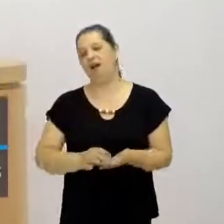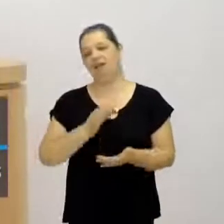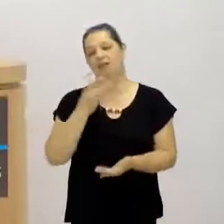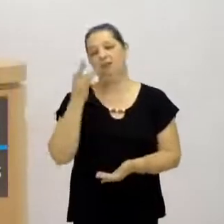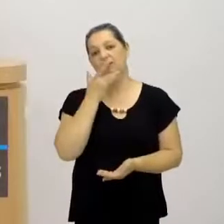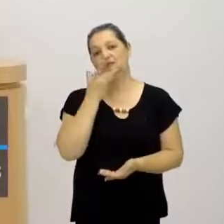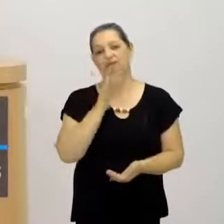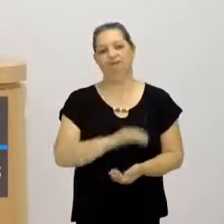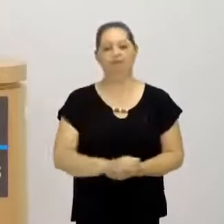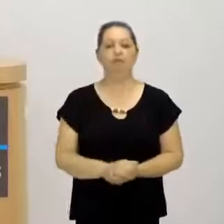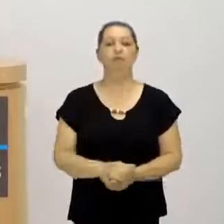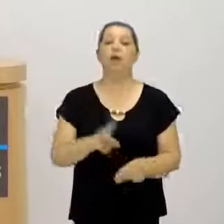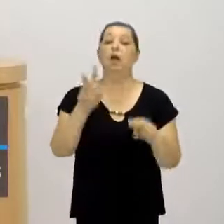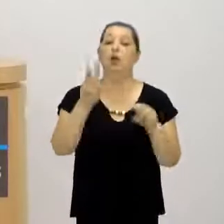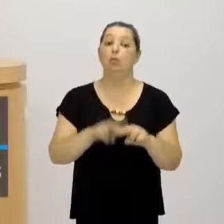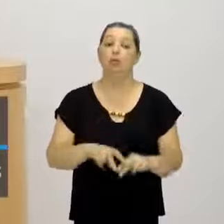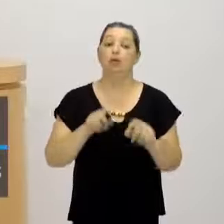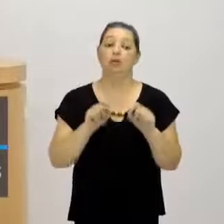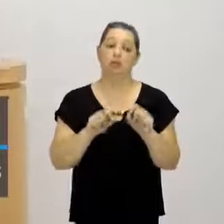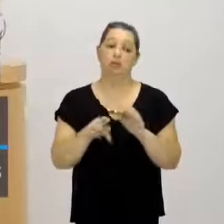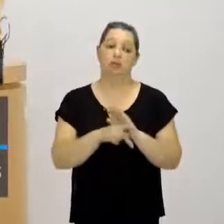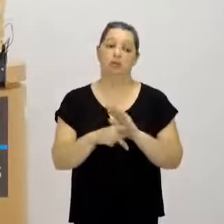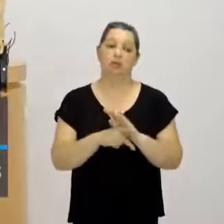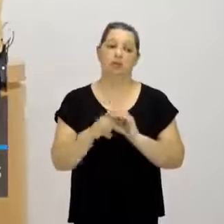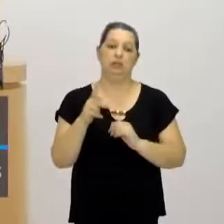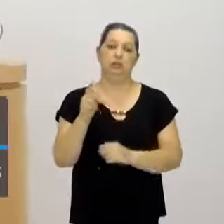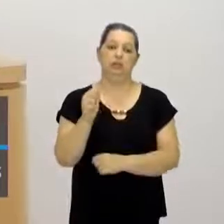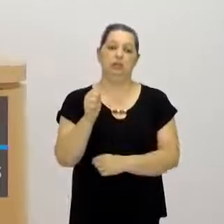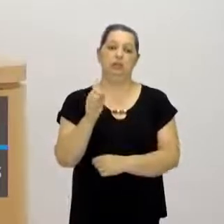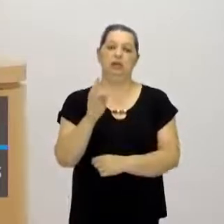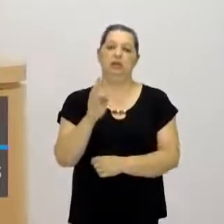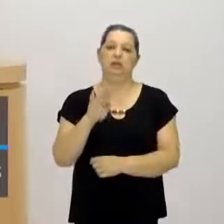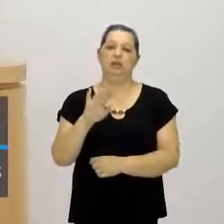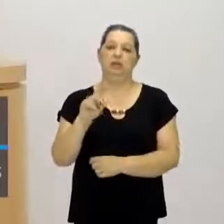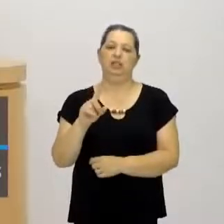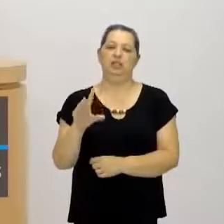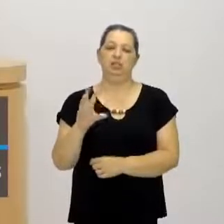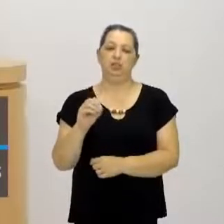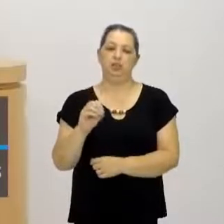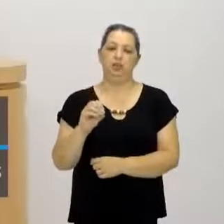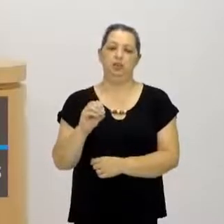isso que o Patrício, ele veio trabalhar nesse processo